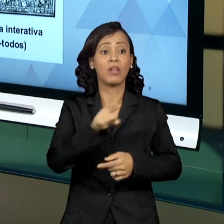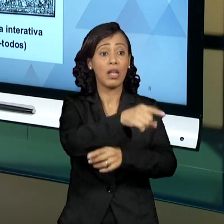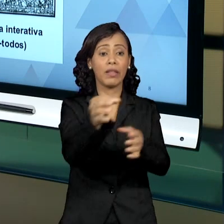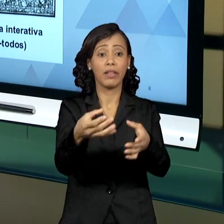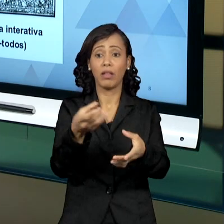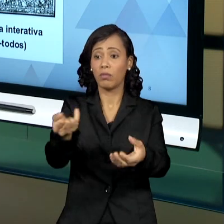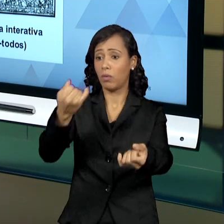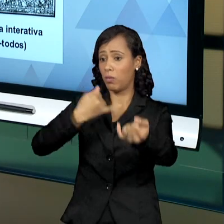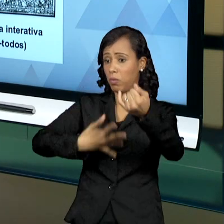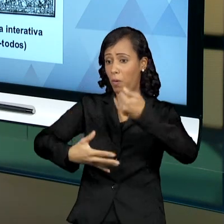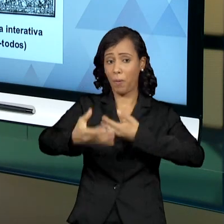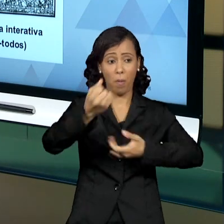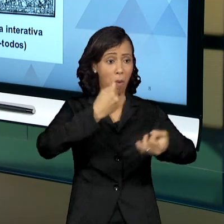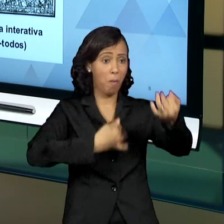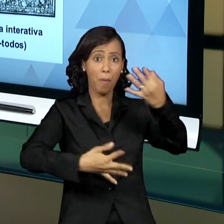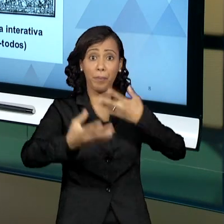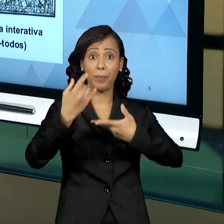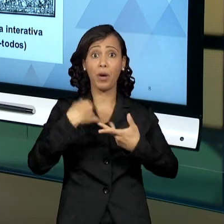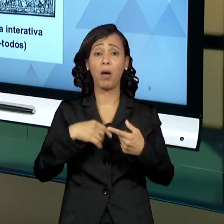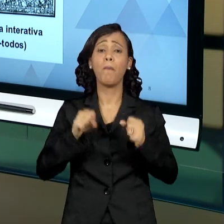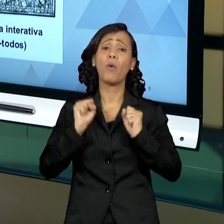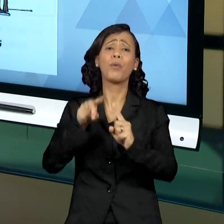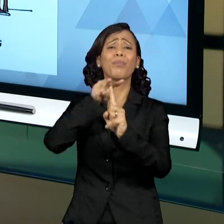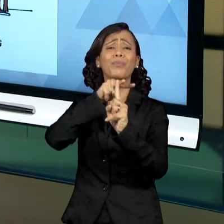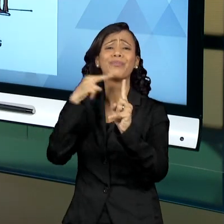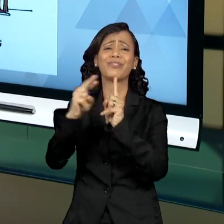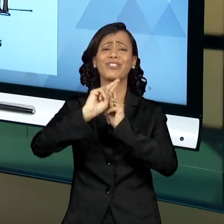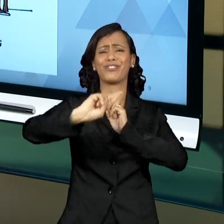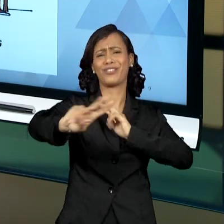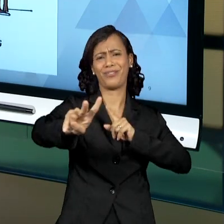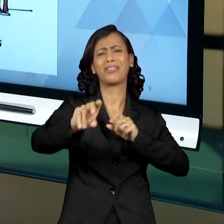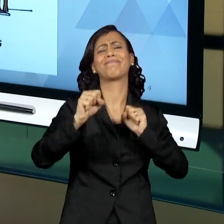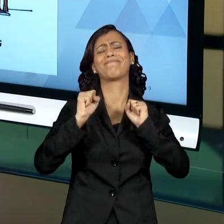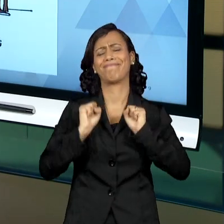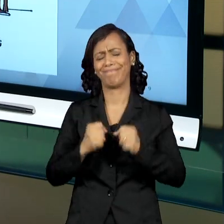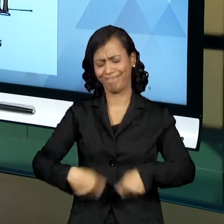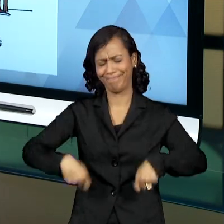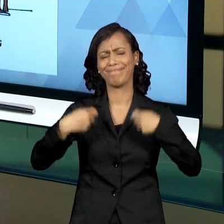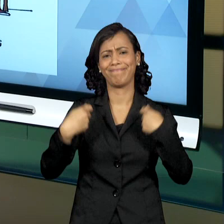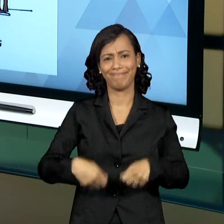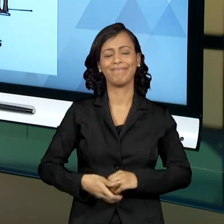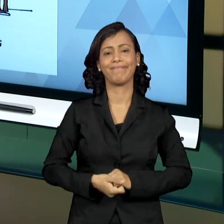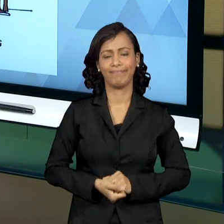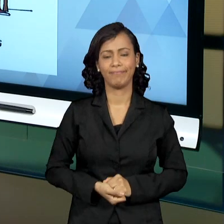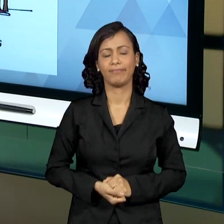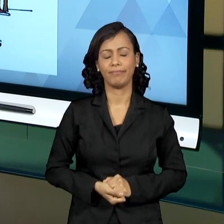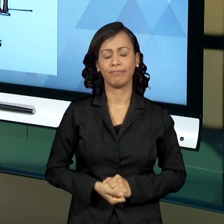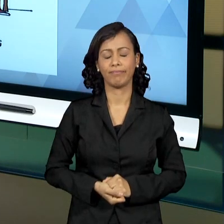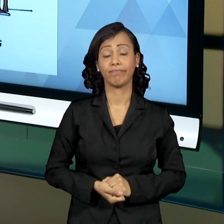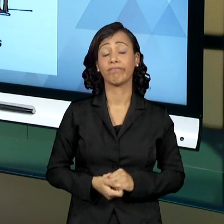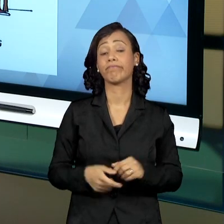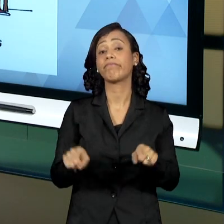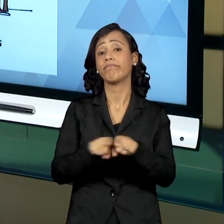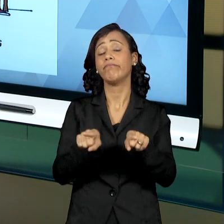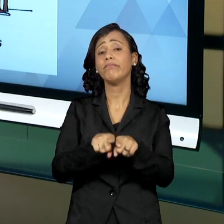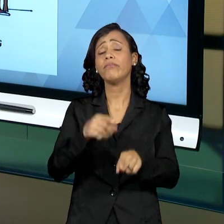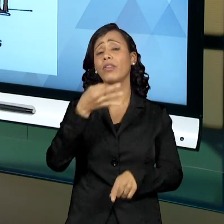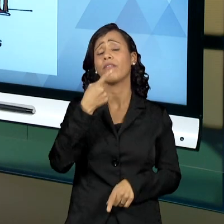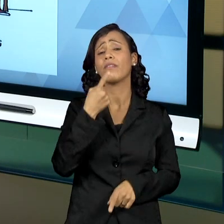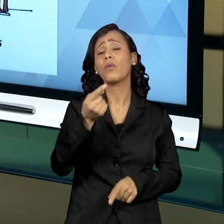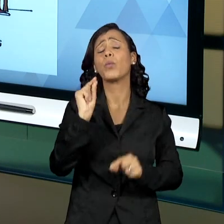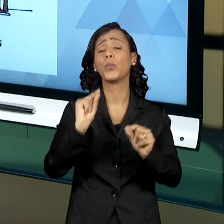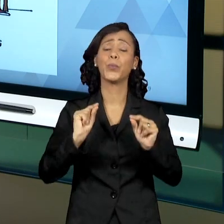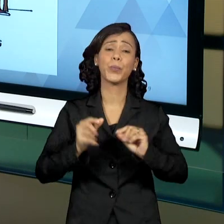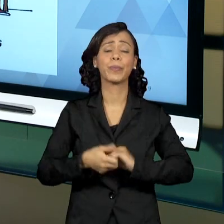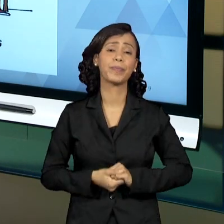que ela não seja igual à do outro, né? Então, a gente precisa superar esse modelo. E eu diria, pensando, né, para